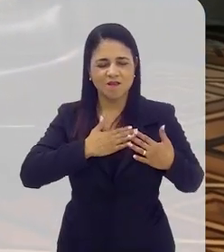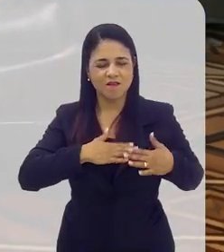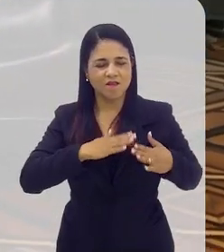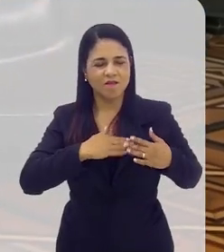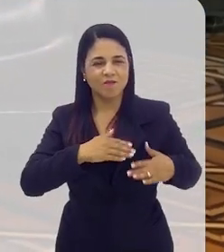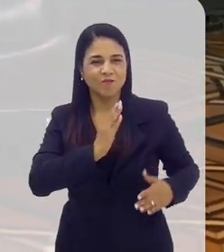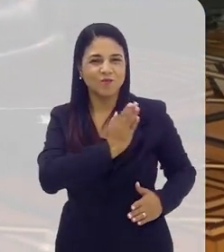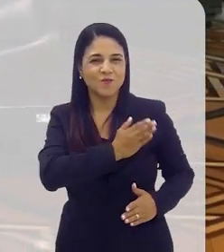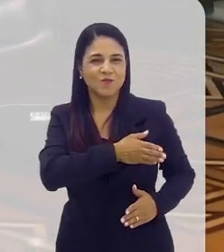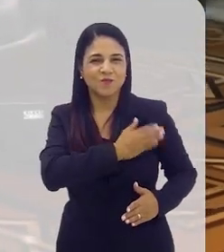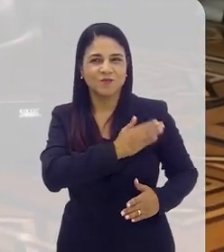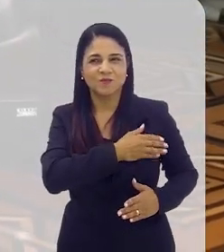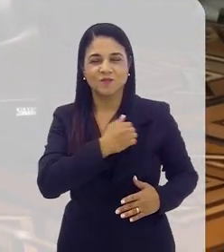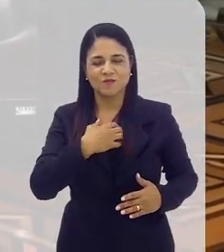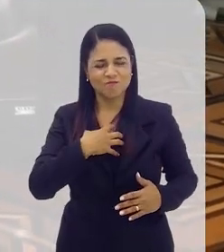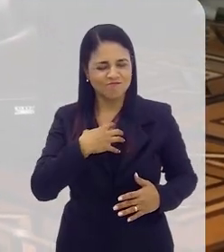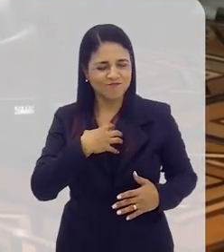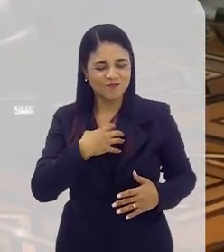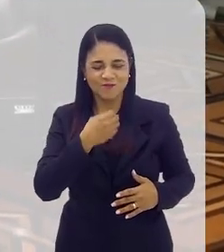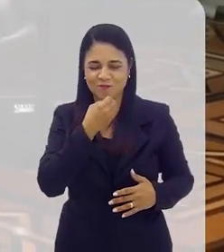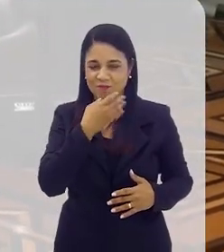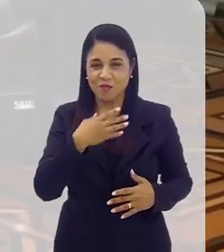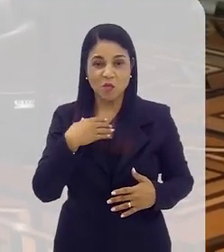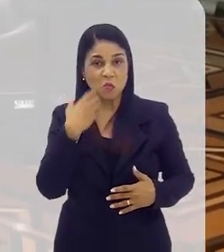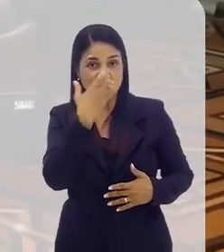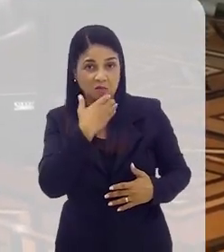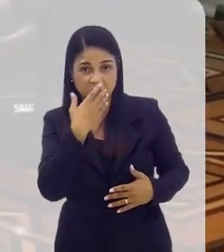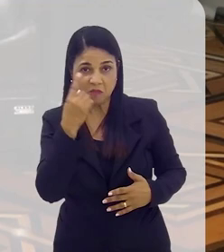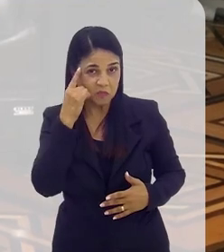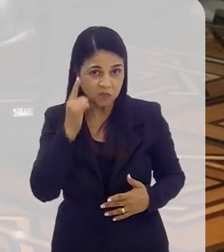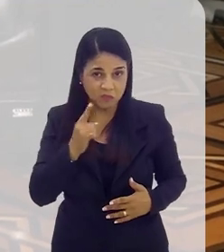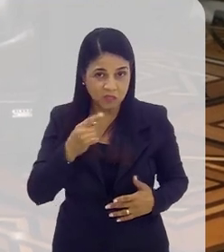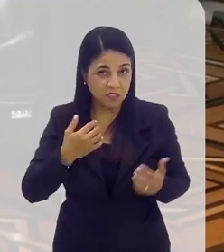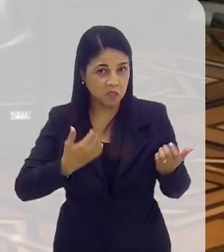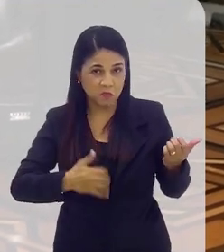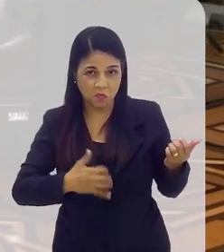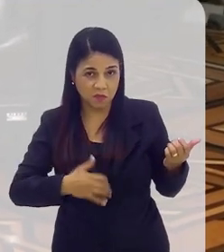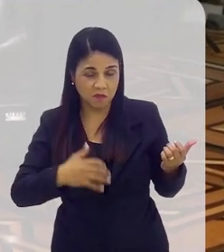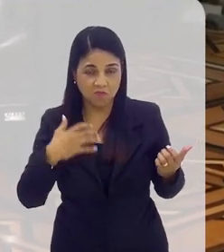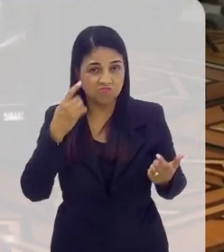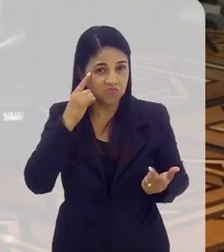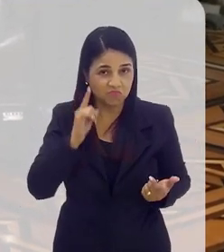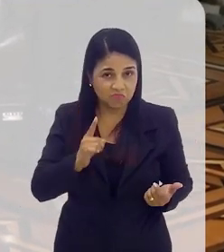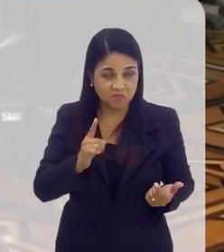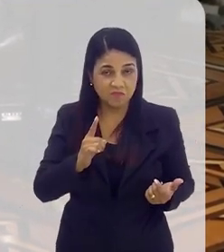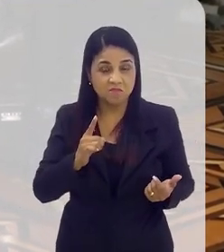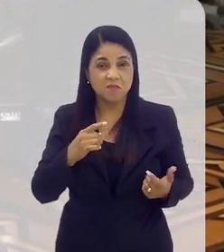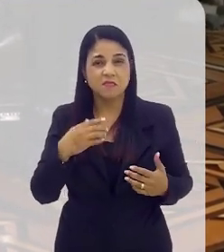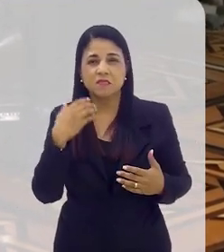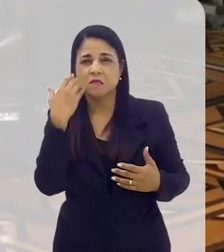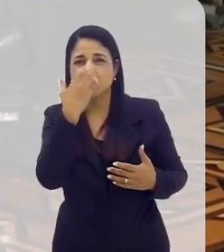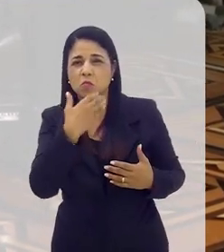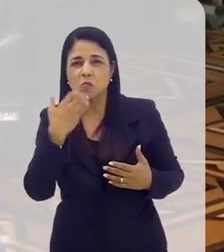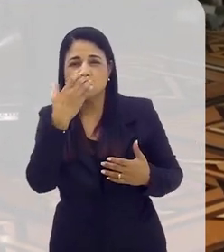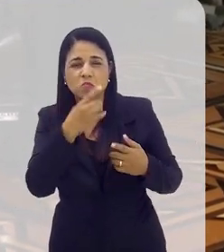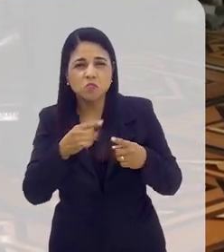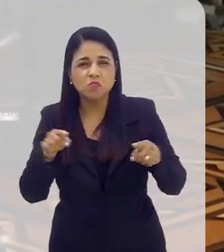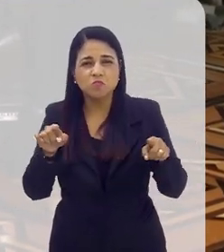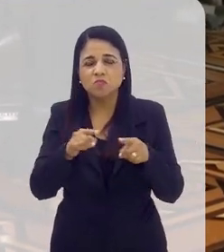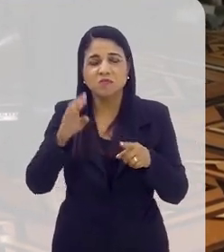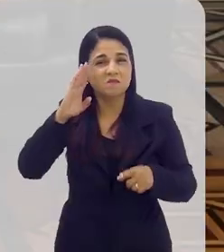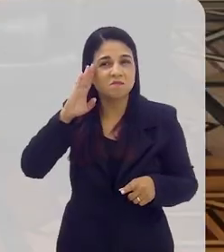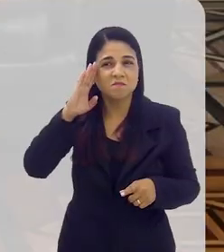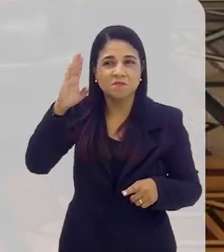ouvir a boa música é sempre um encantamento para o coração, né? É muito bom. Muito eu fico de bobeira. Mesmo que eu não saiba cantar nem tocar